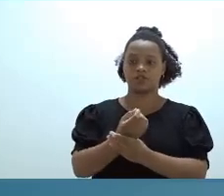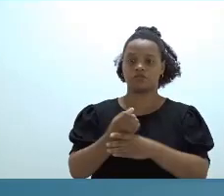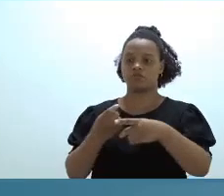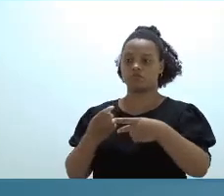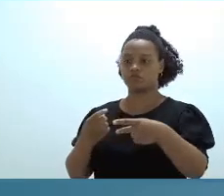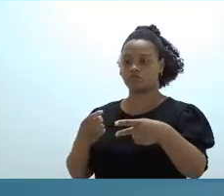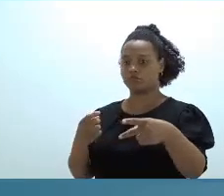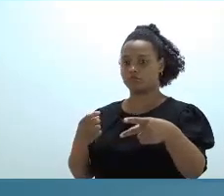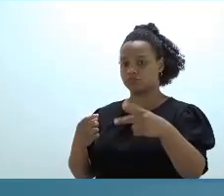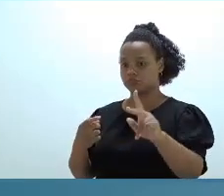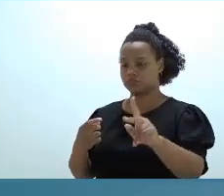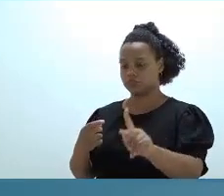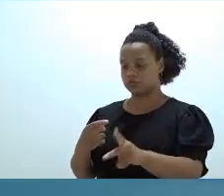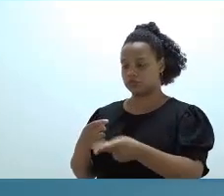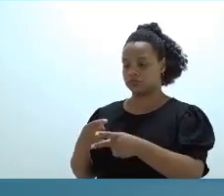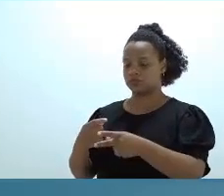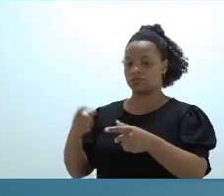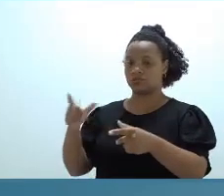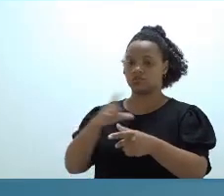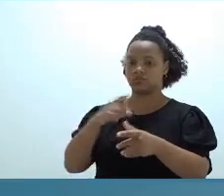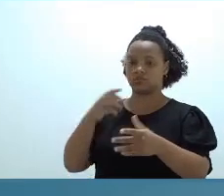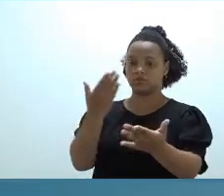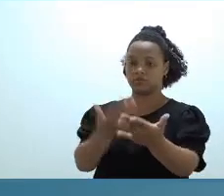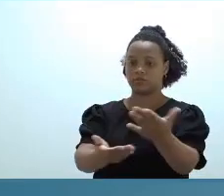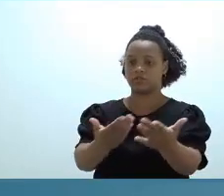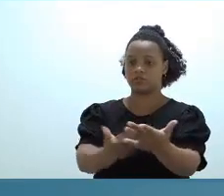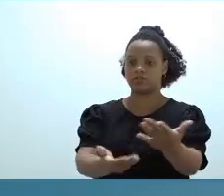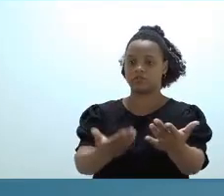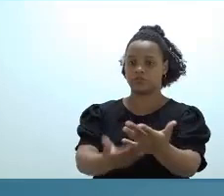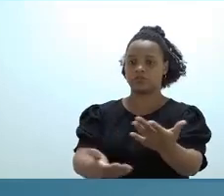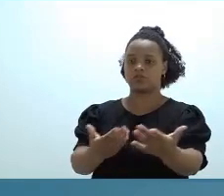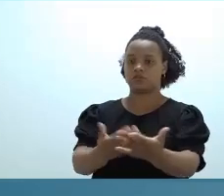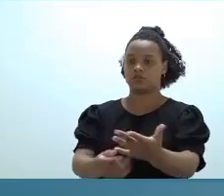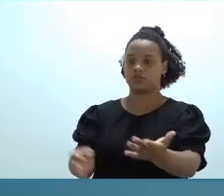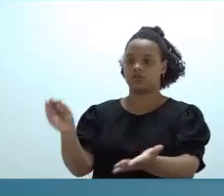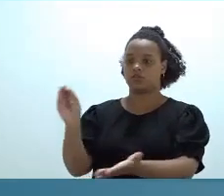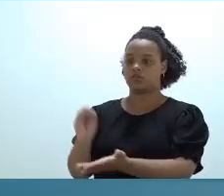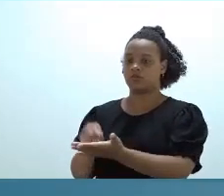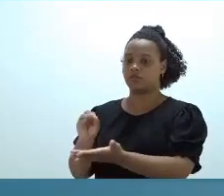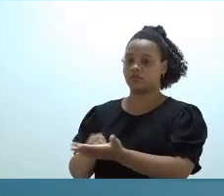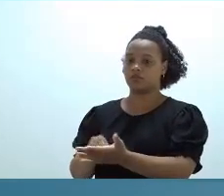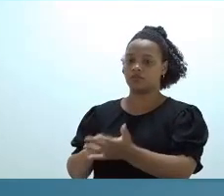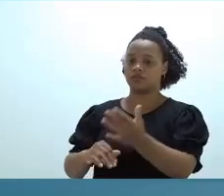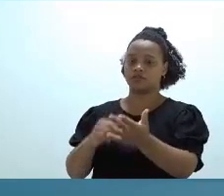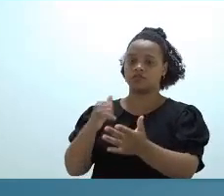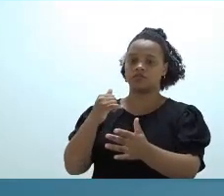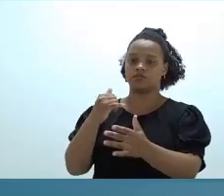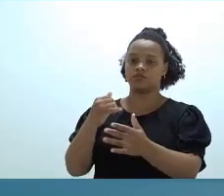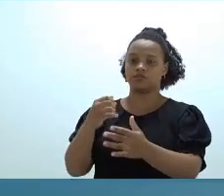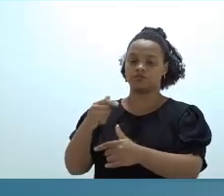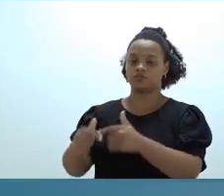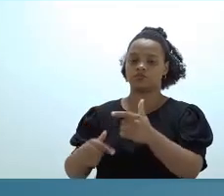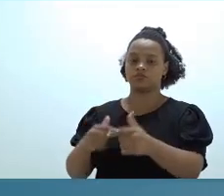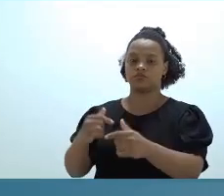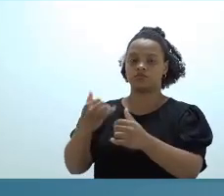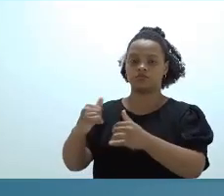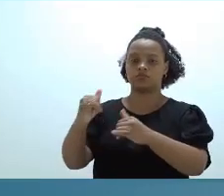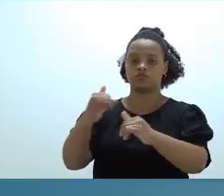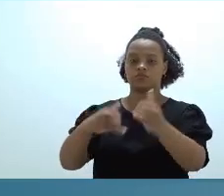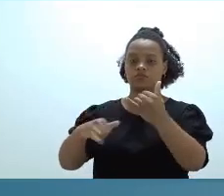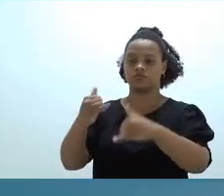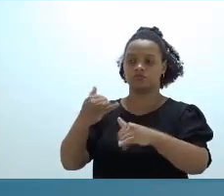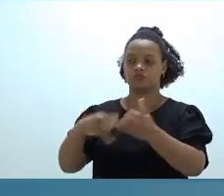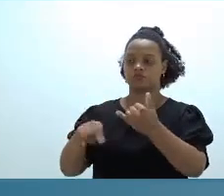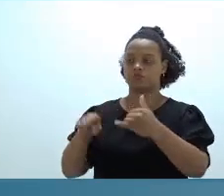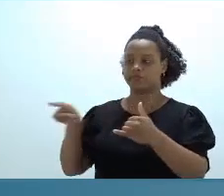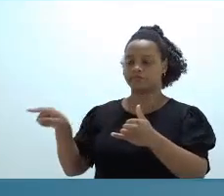sofreram danos materiais em razão da falha no fornecimento de energia elétrica pela concessionária de serviço.